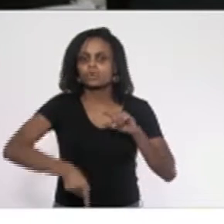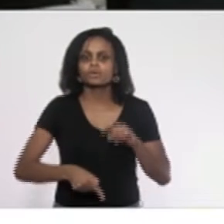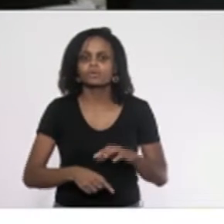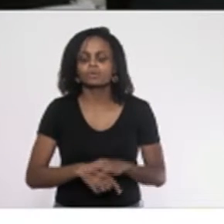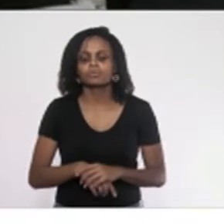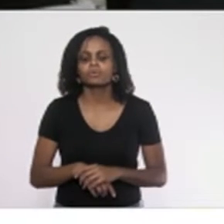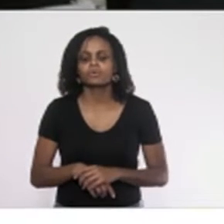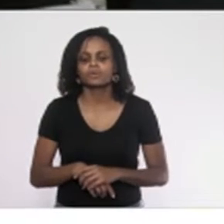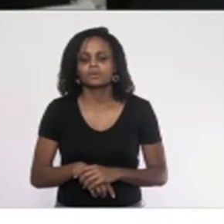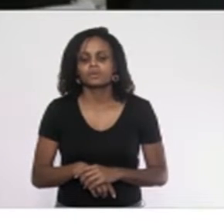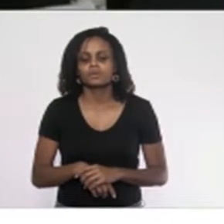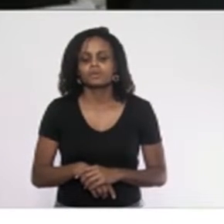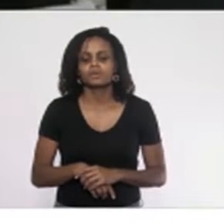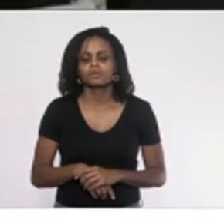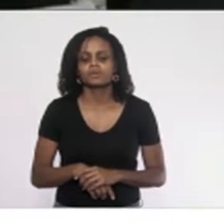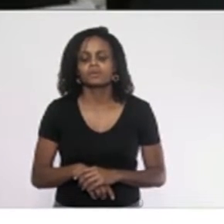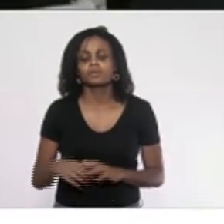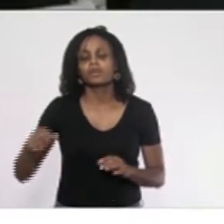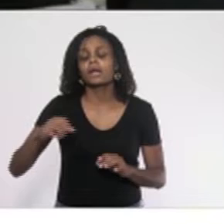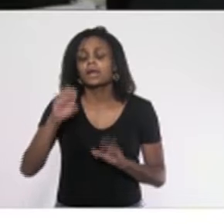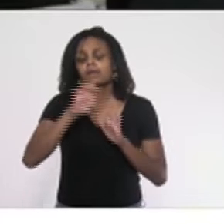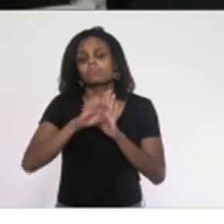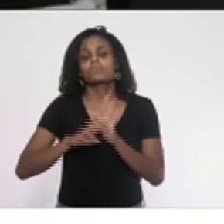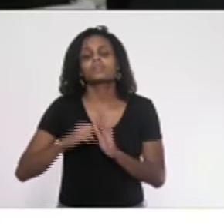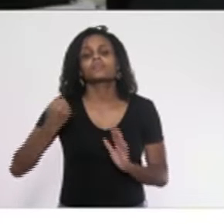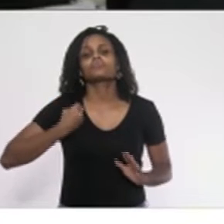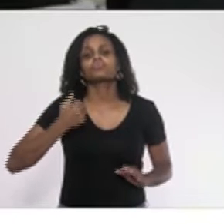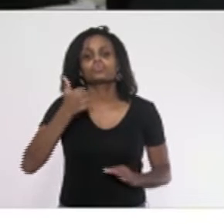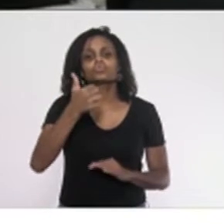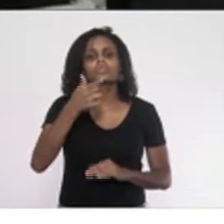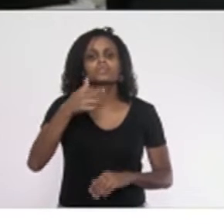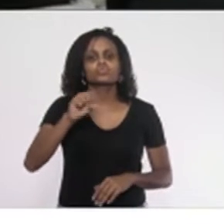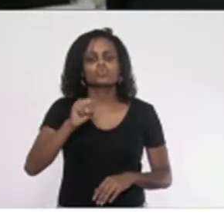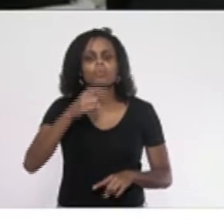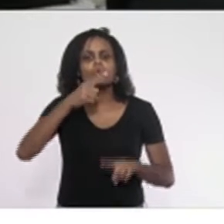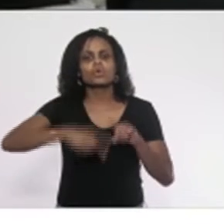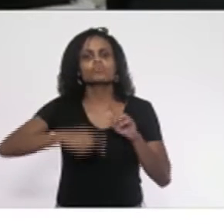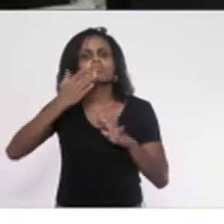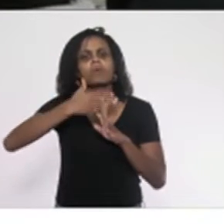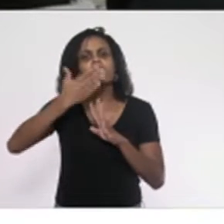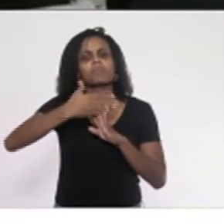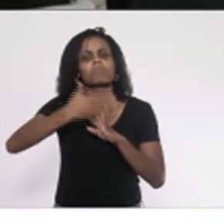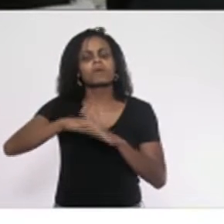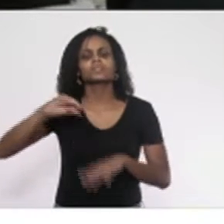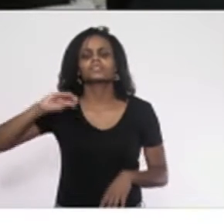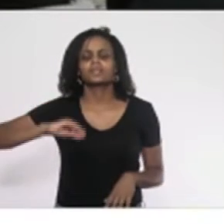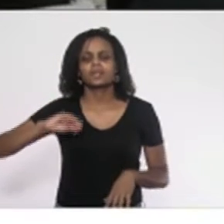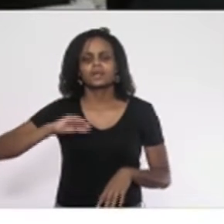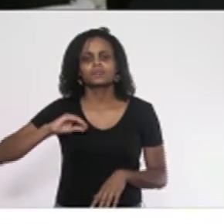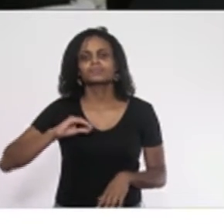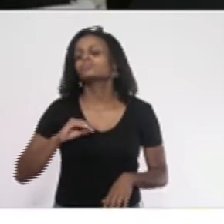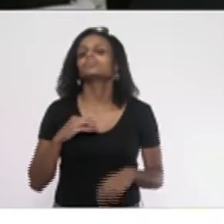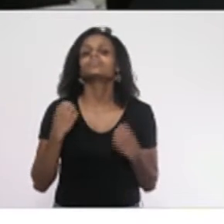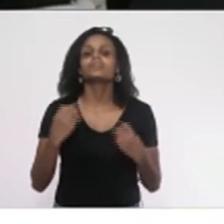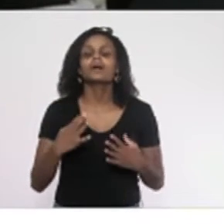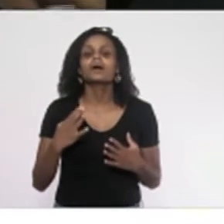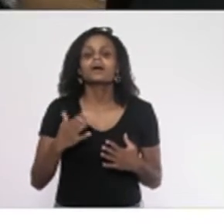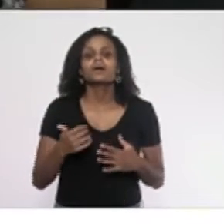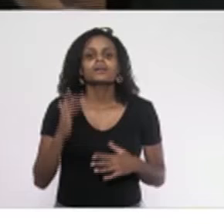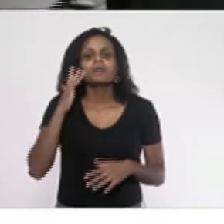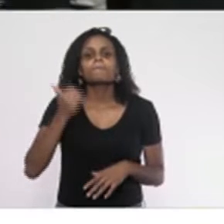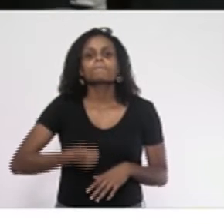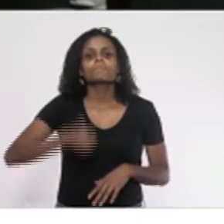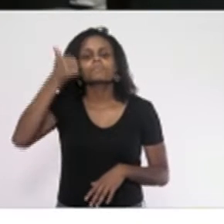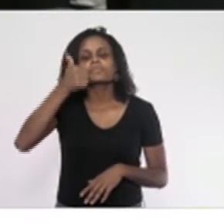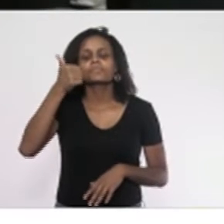proíbe, a emenda número 178, proíbe o parcelamento de salários e confere prioridade para o pagamento